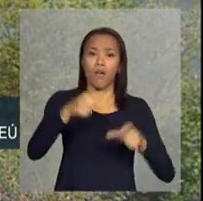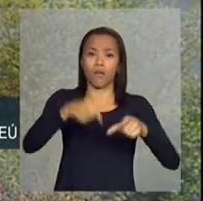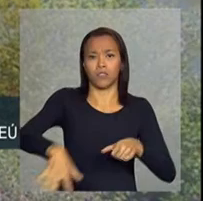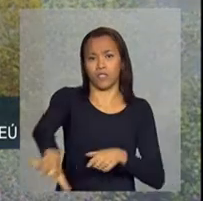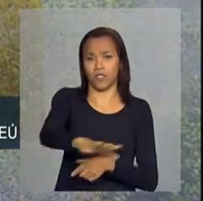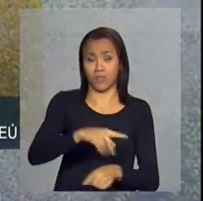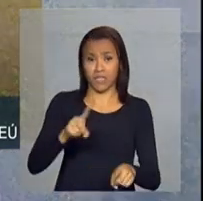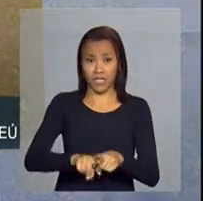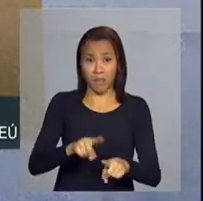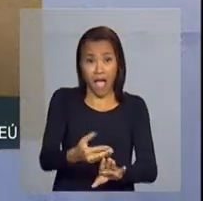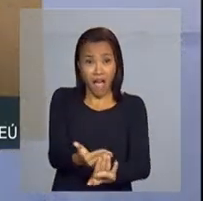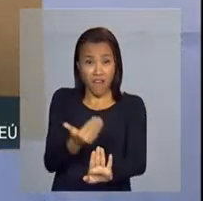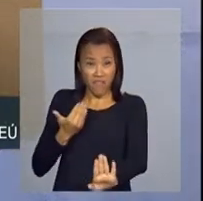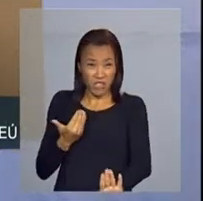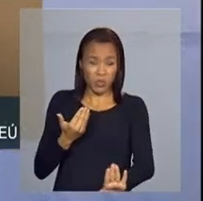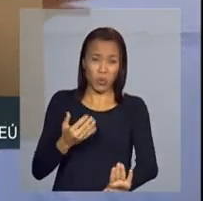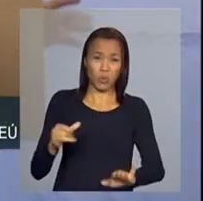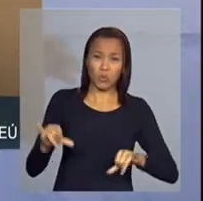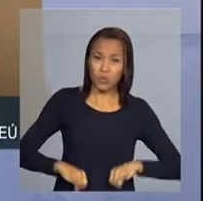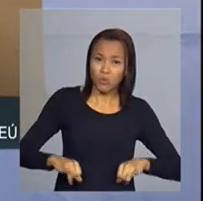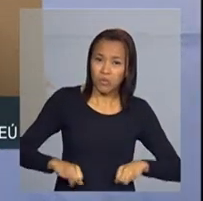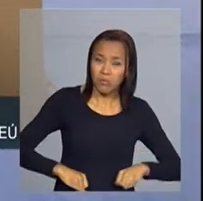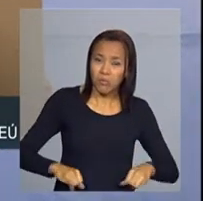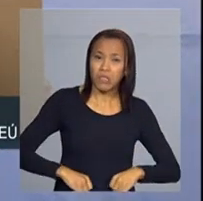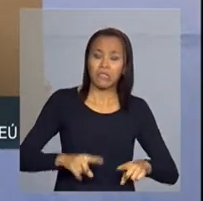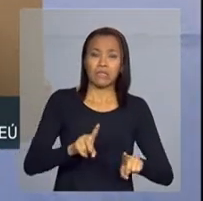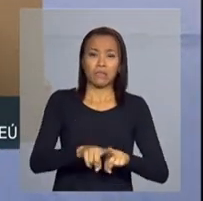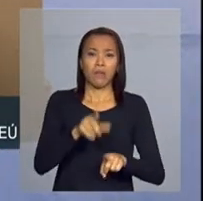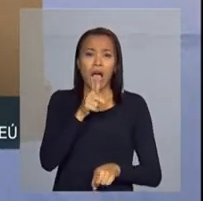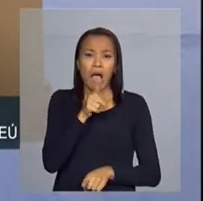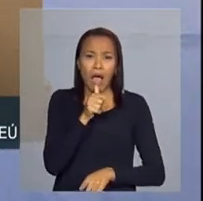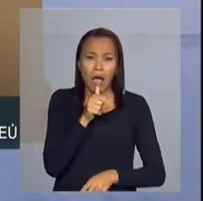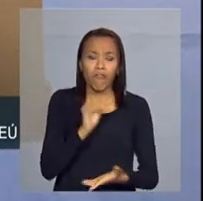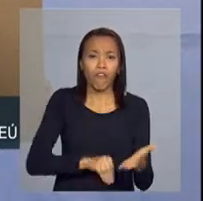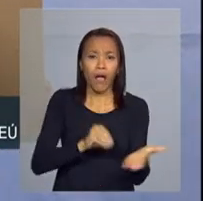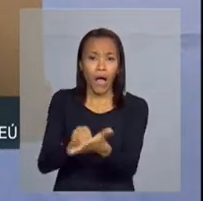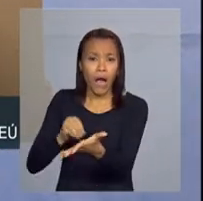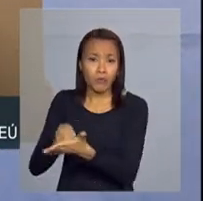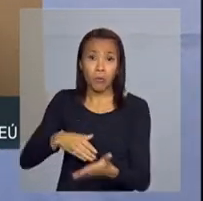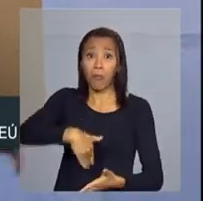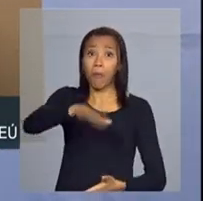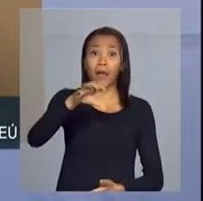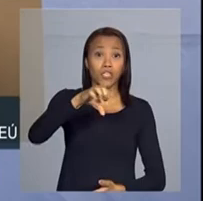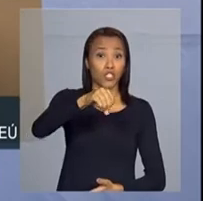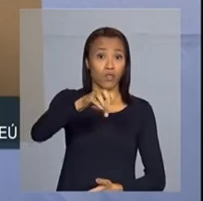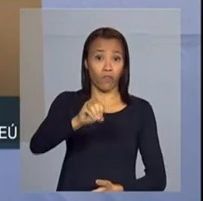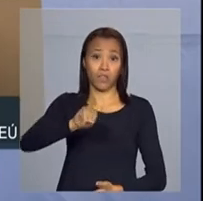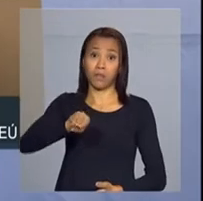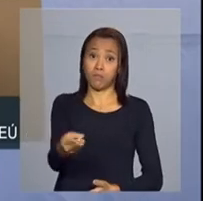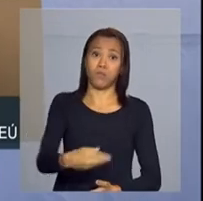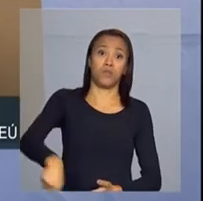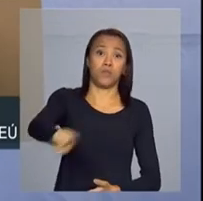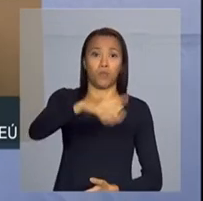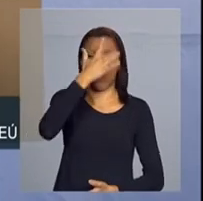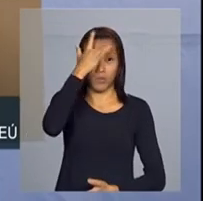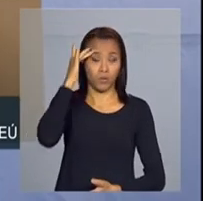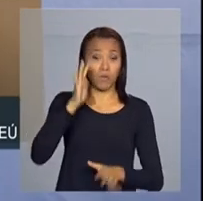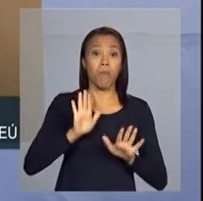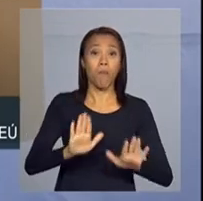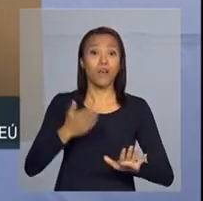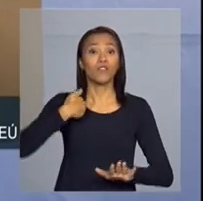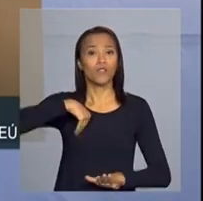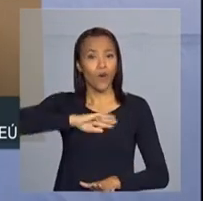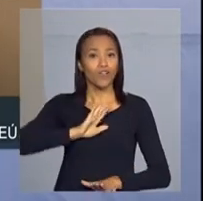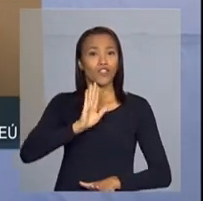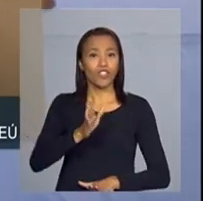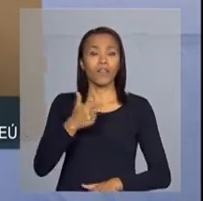o drama da sede e da seca para mais de 90 mil pessoas. Mas nós já